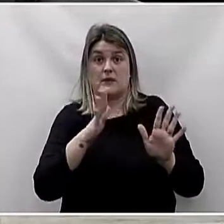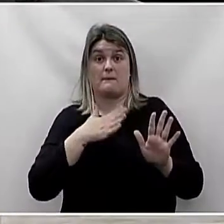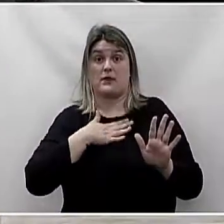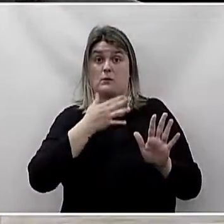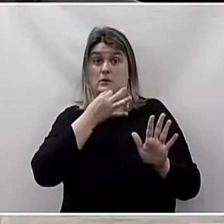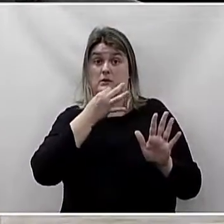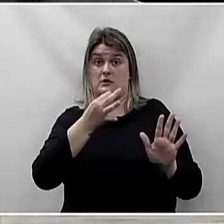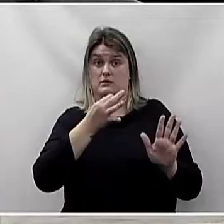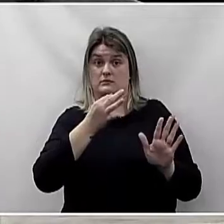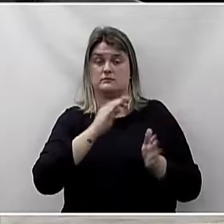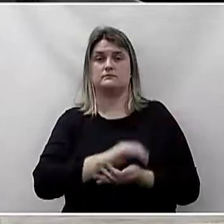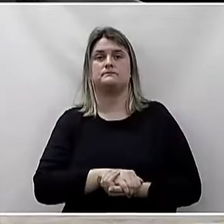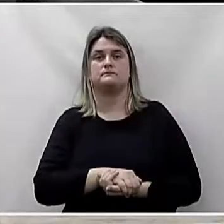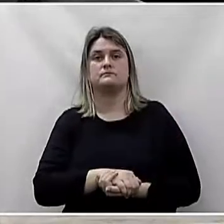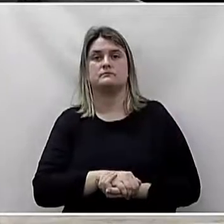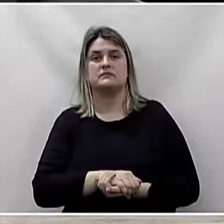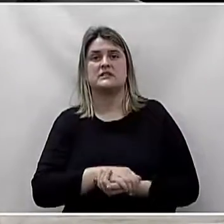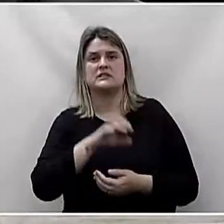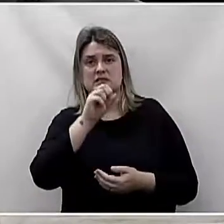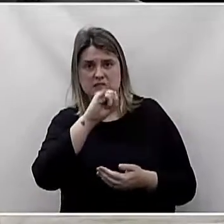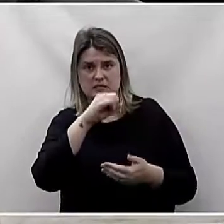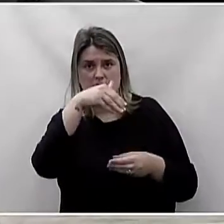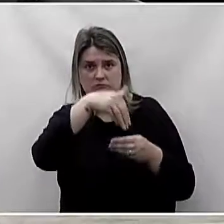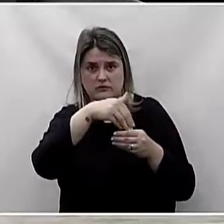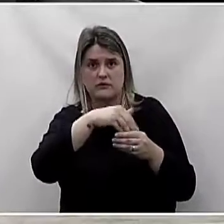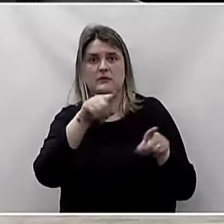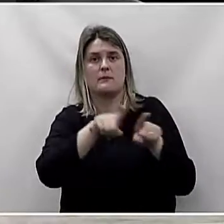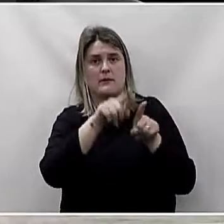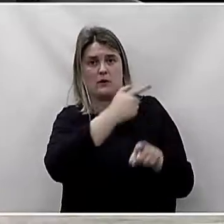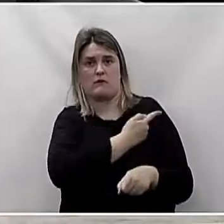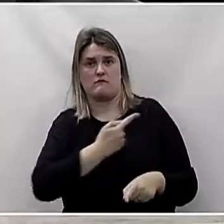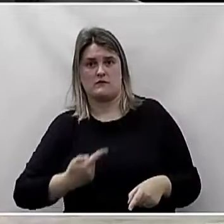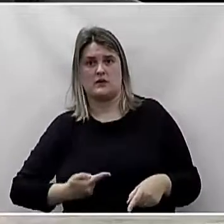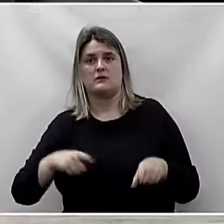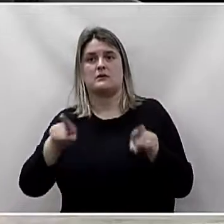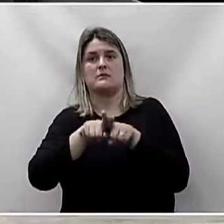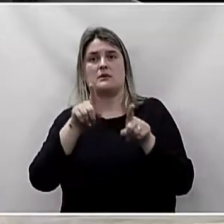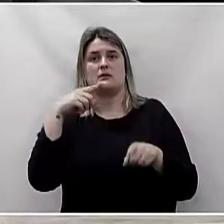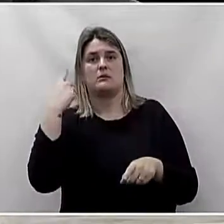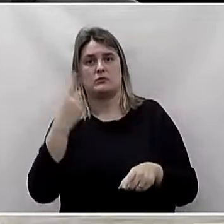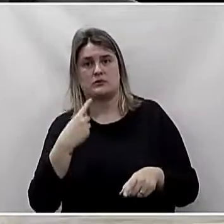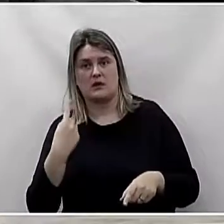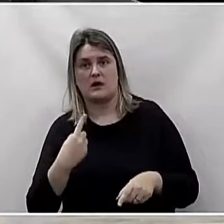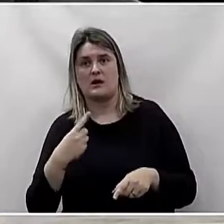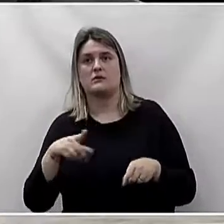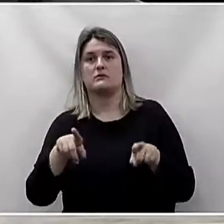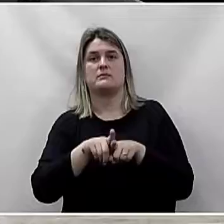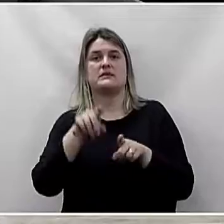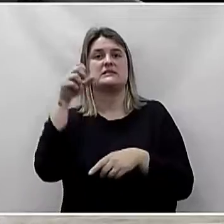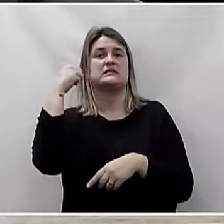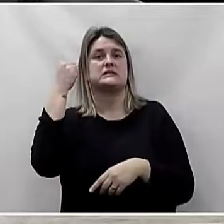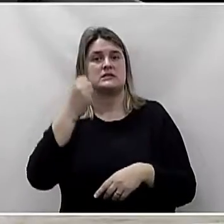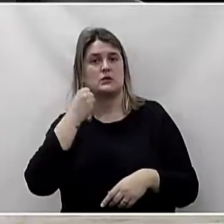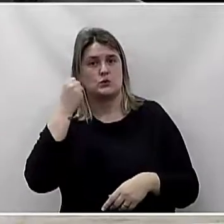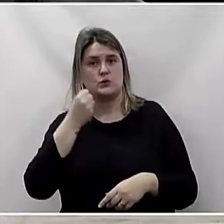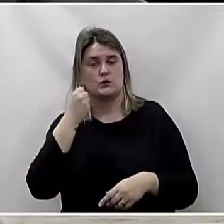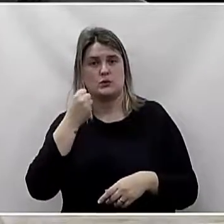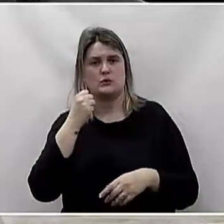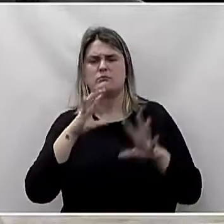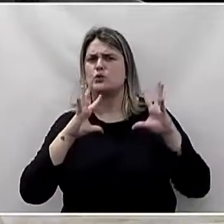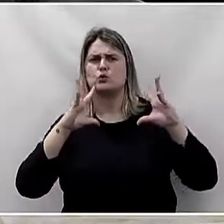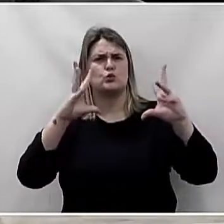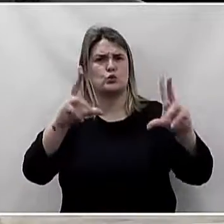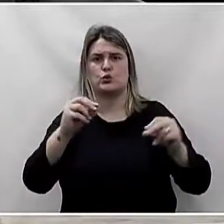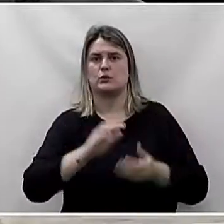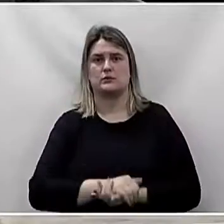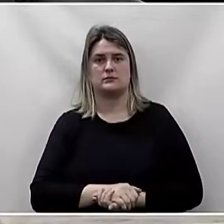ponto de vista Então teve fraude para Governador Deputado Senador para